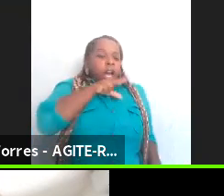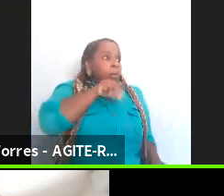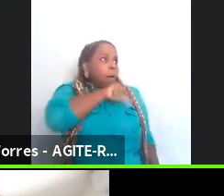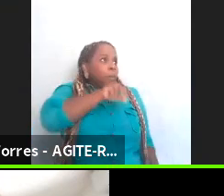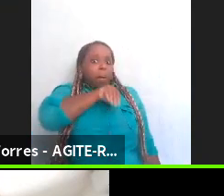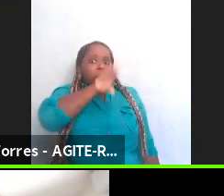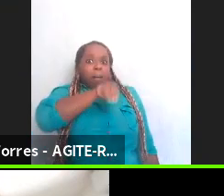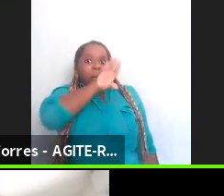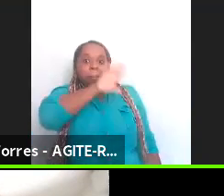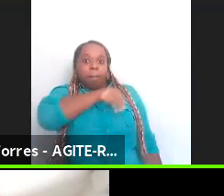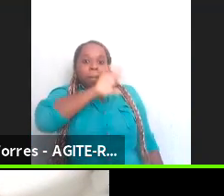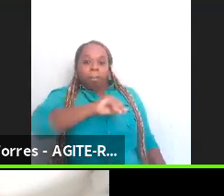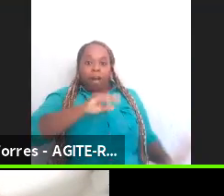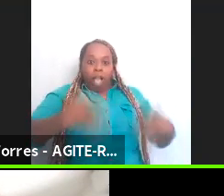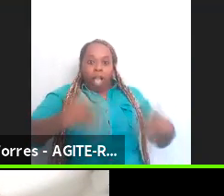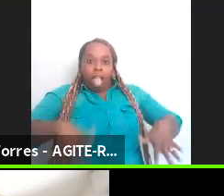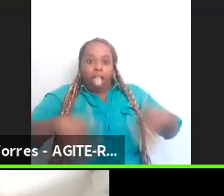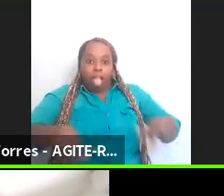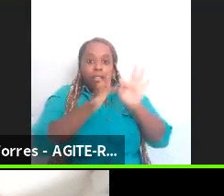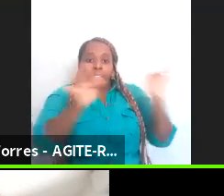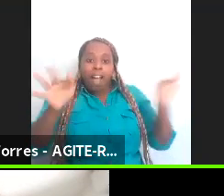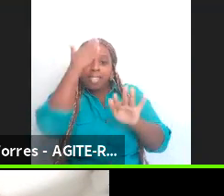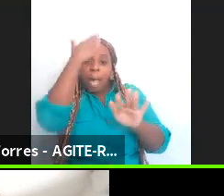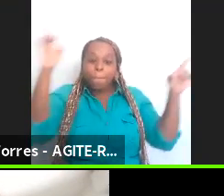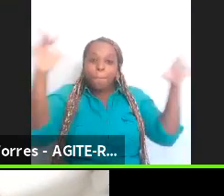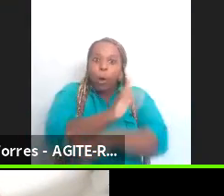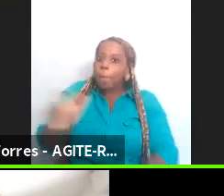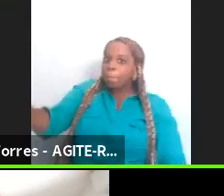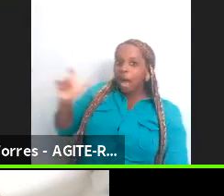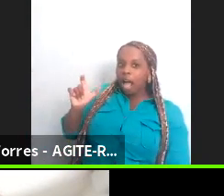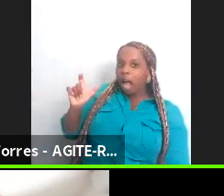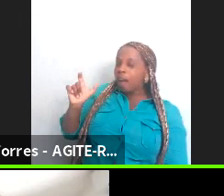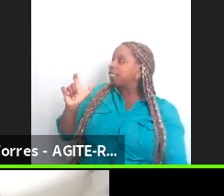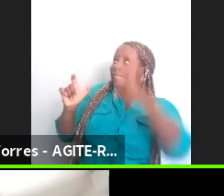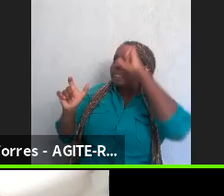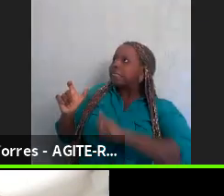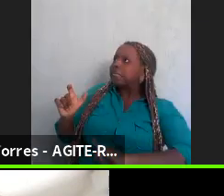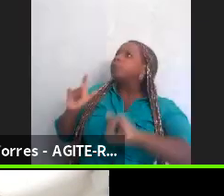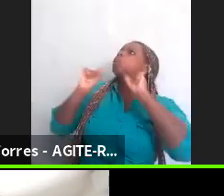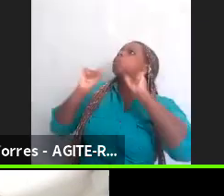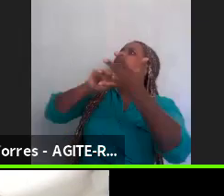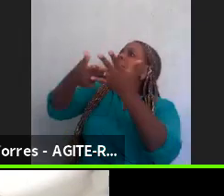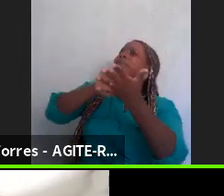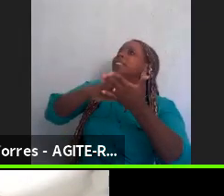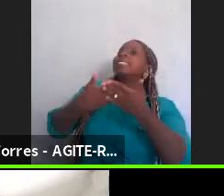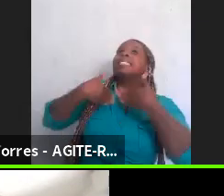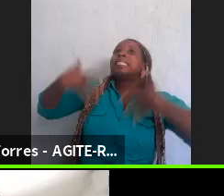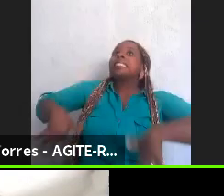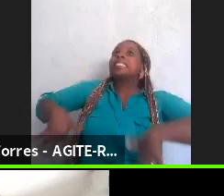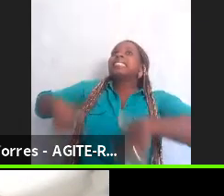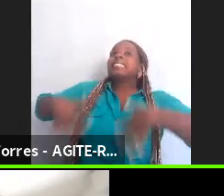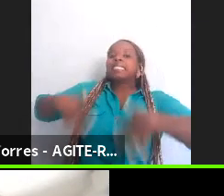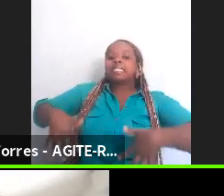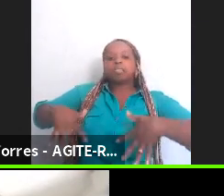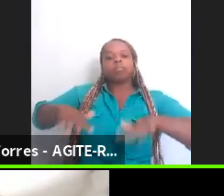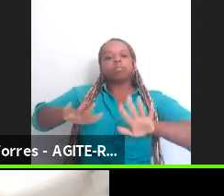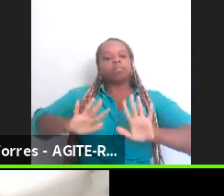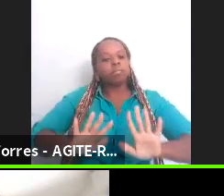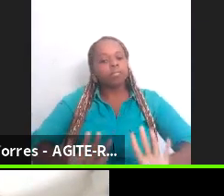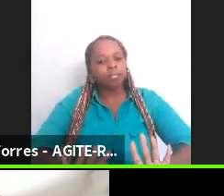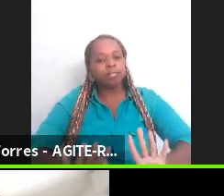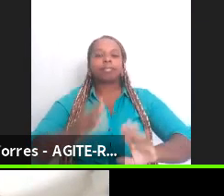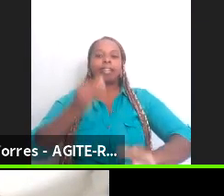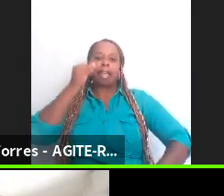de repente ele está sabendo aquela frase direitinho, e aí vem uma palavra que ele não sabe. O que que o intérprete faz? Ele se desespera. E aí começa a